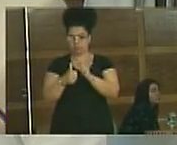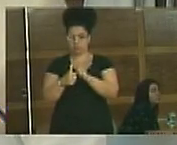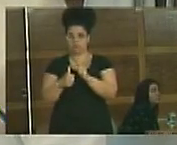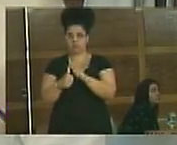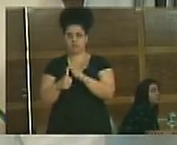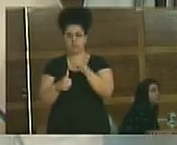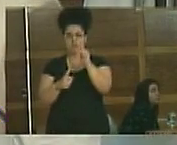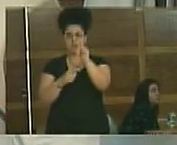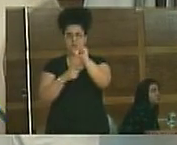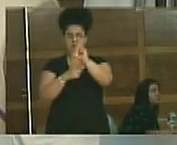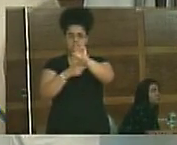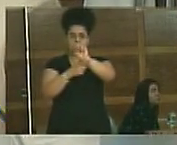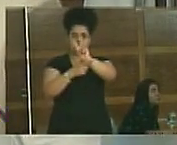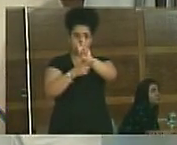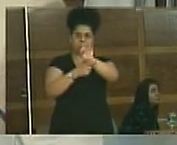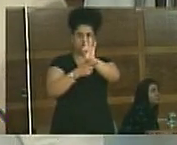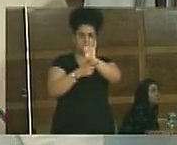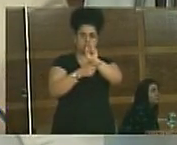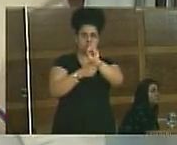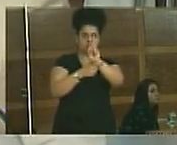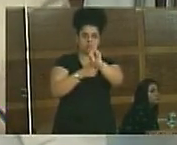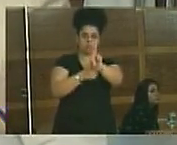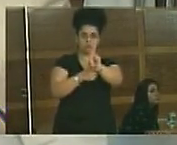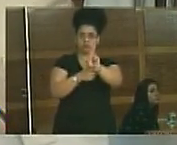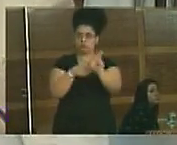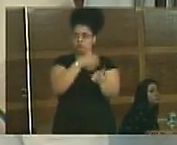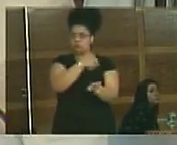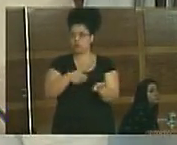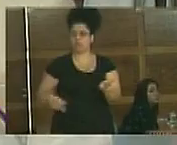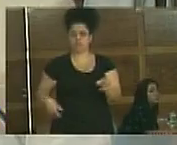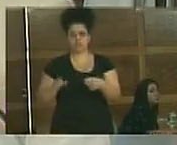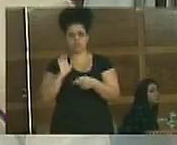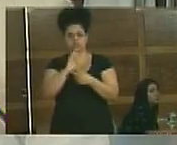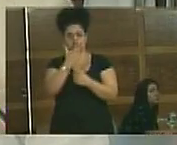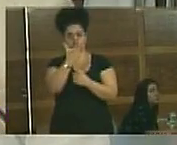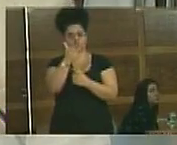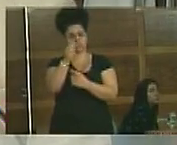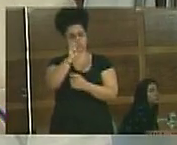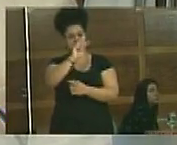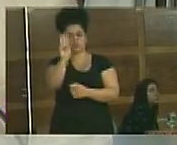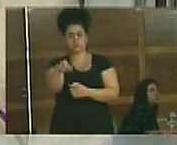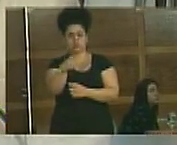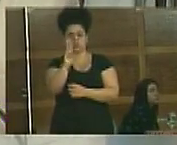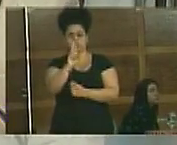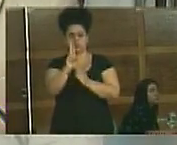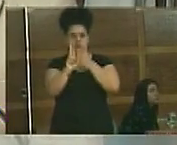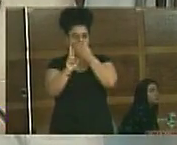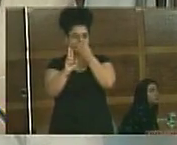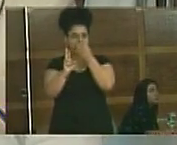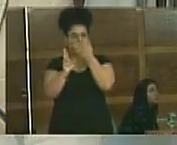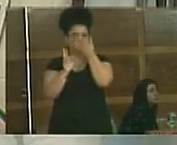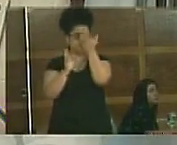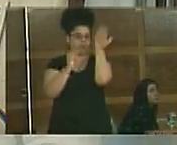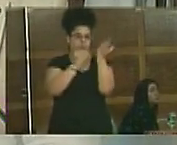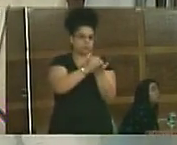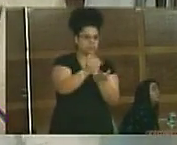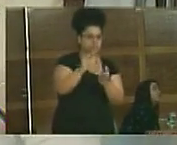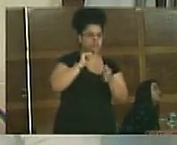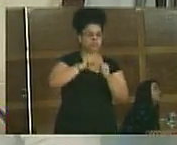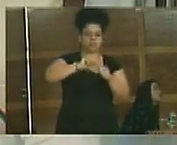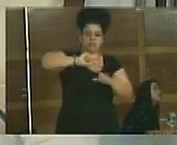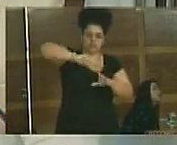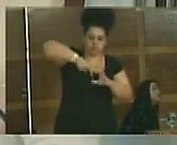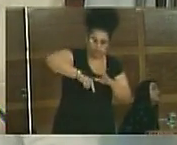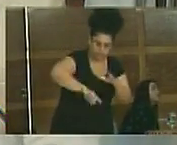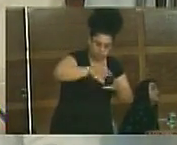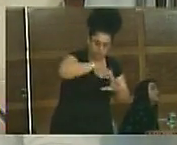Prodetur lá do Abraão. Um projeto do governo de estado de quase 20 milhões de reais. Começaram, cavaram um buraco lá, pareceram